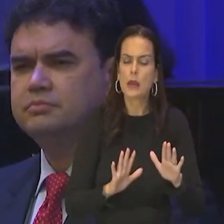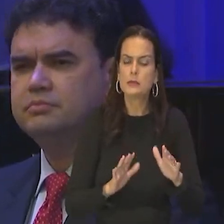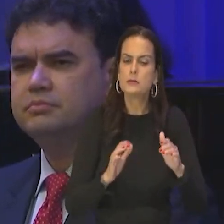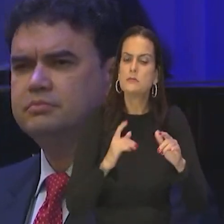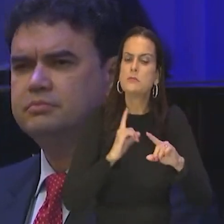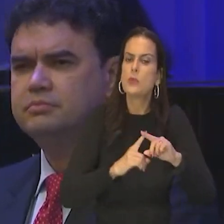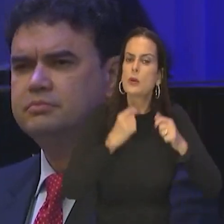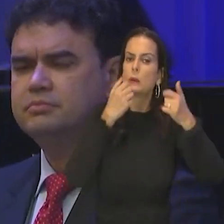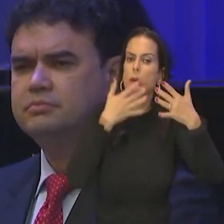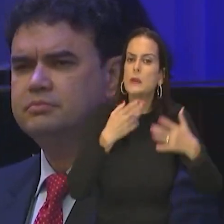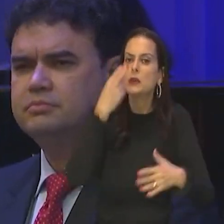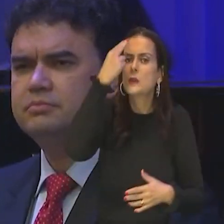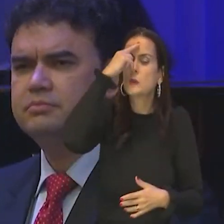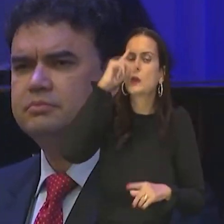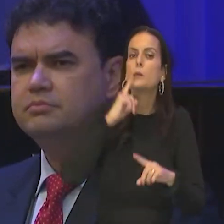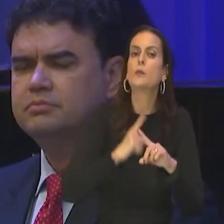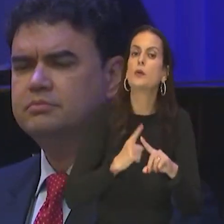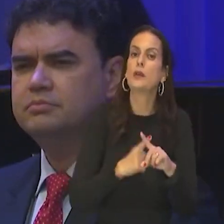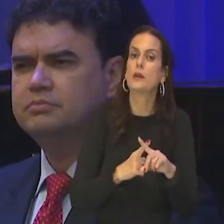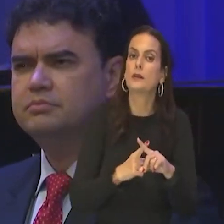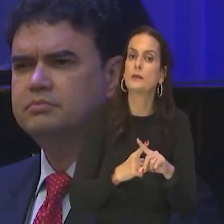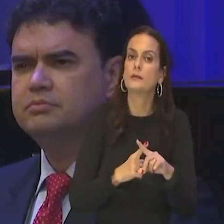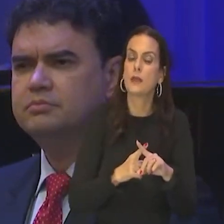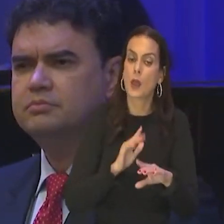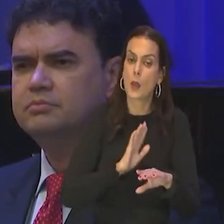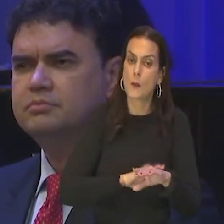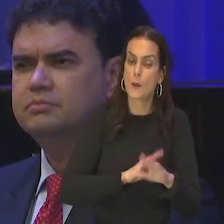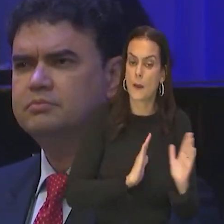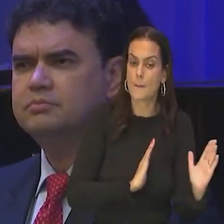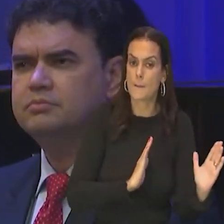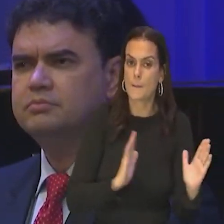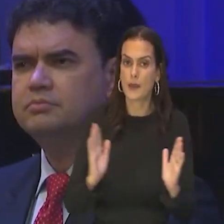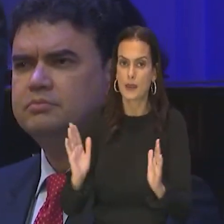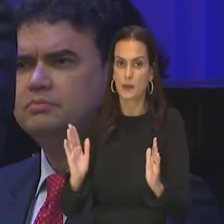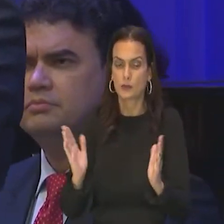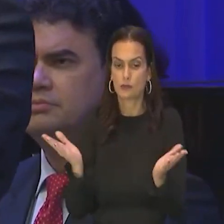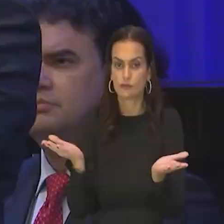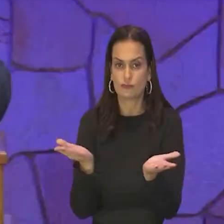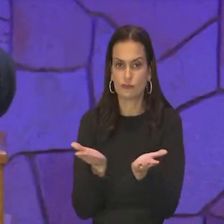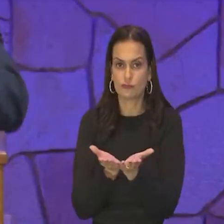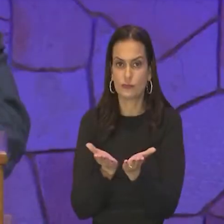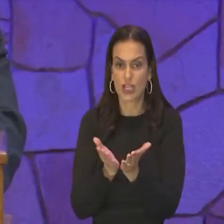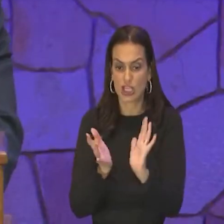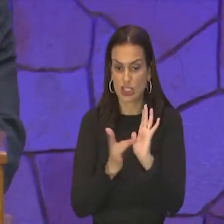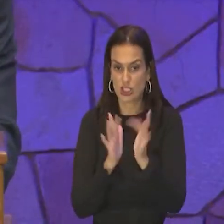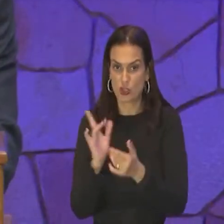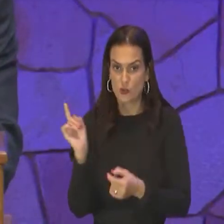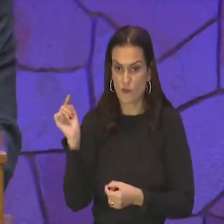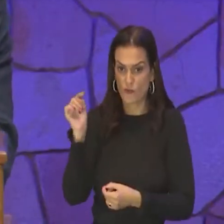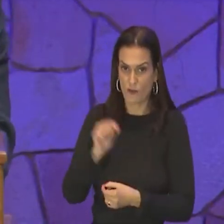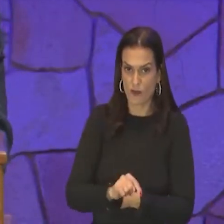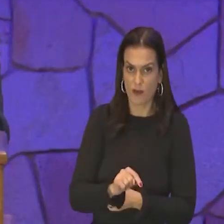isso? Porque quando vem o período cristão, quando Cristo vem,